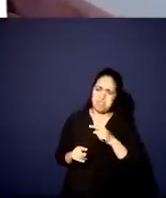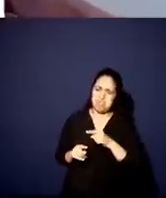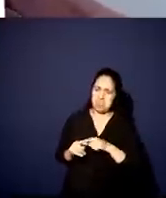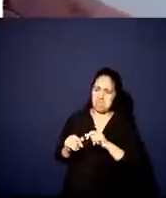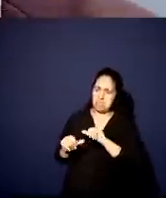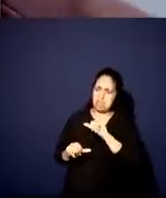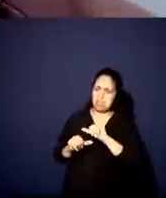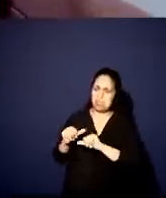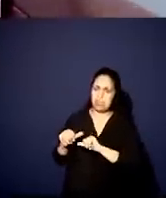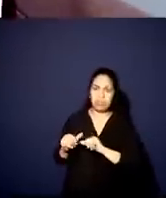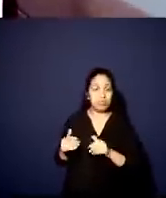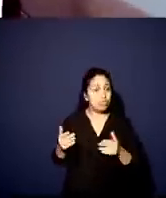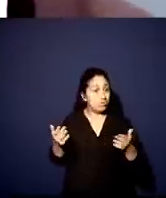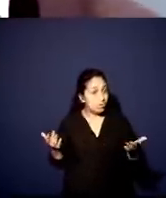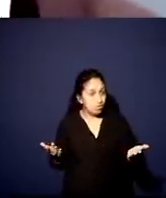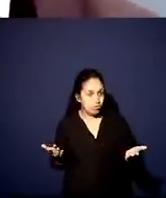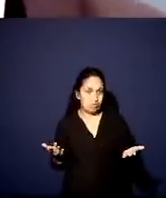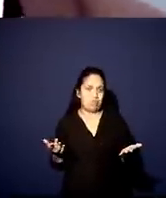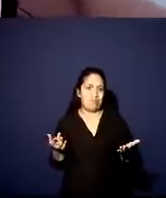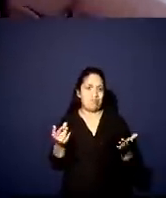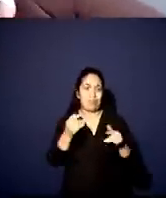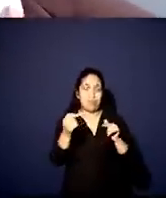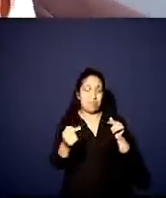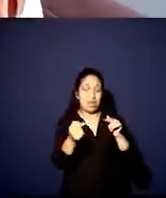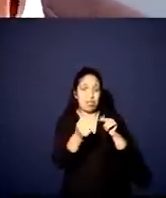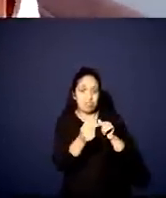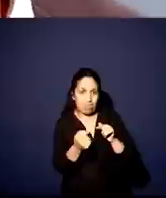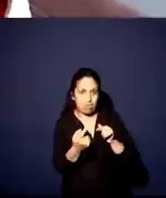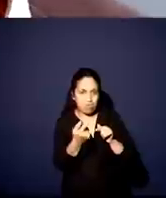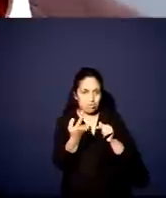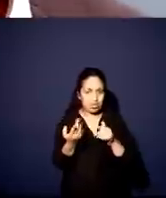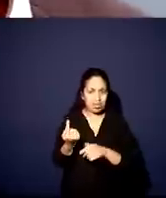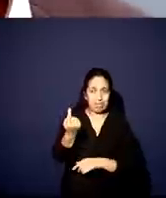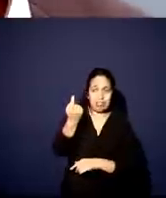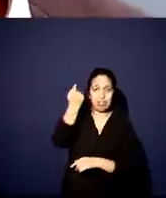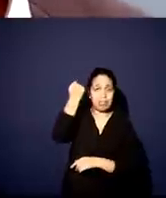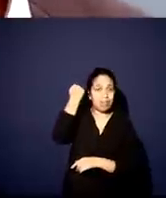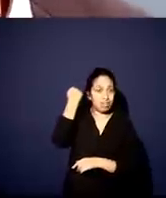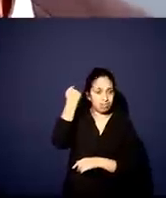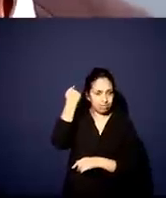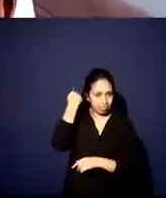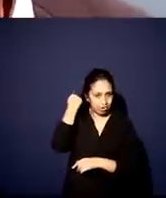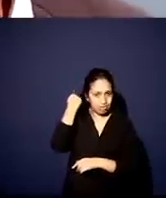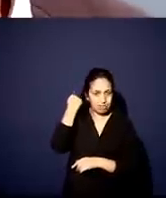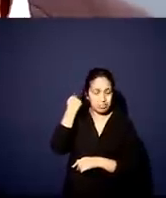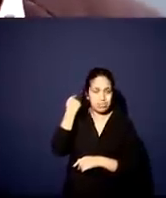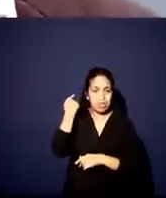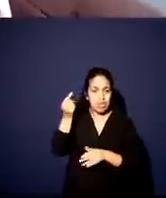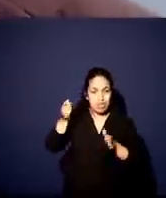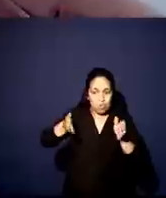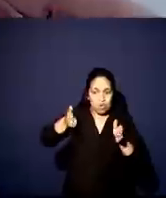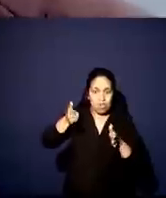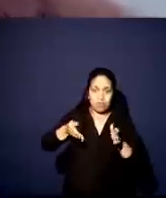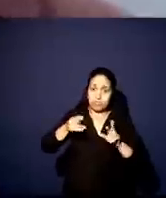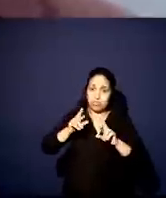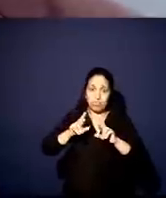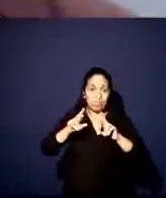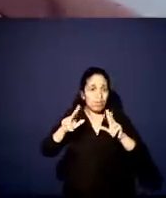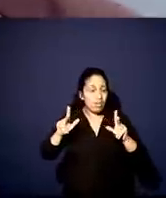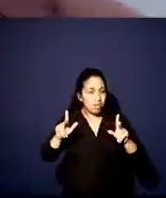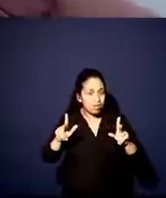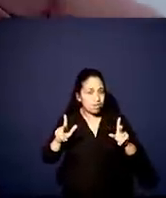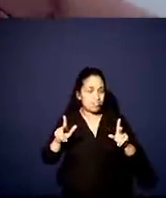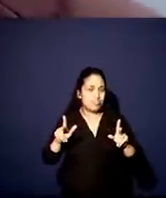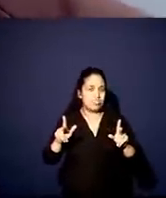alterou a meta? Não, a gente botou a meta porque quando a gente setou lá atrás era um cenário diferente, visto a